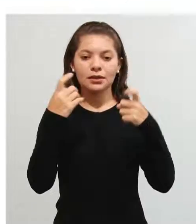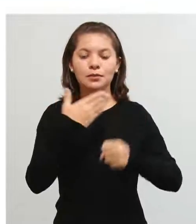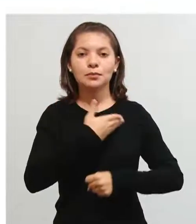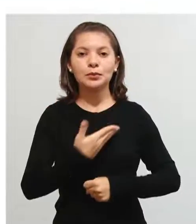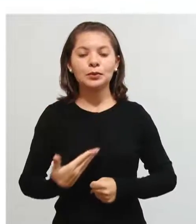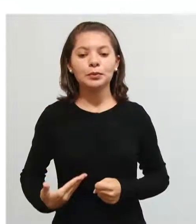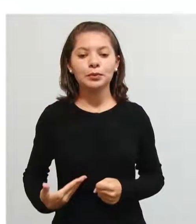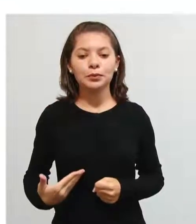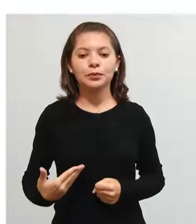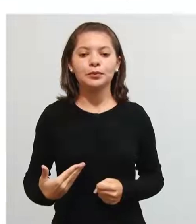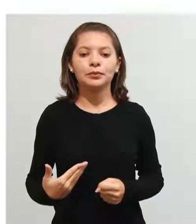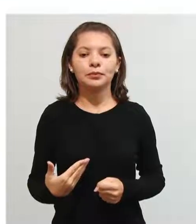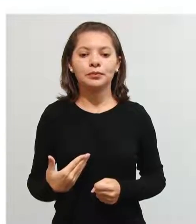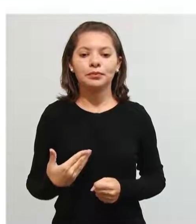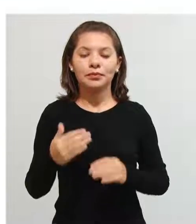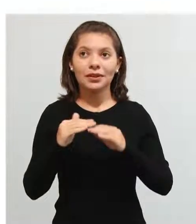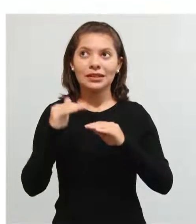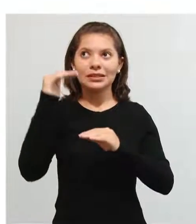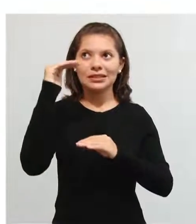sobre o privado, tá ok?